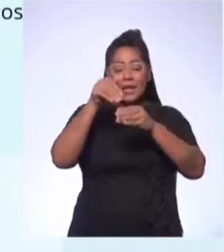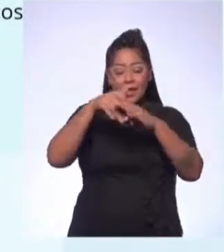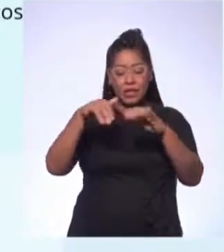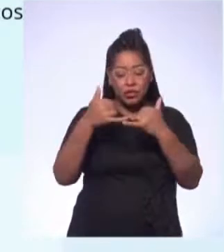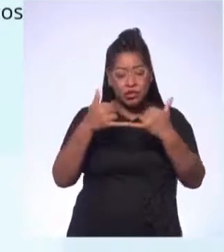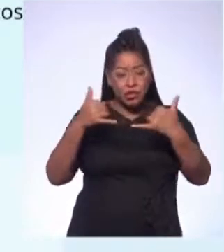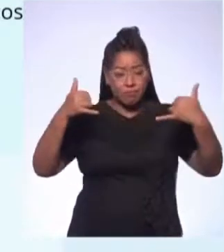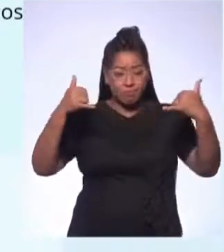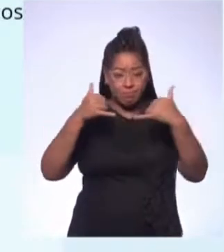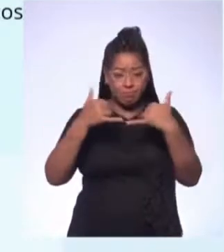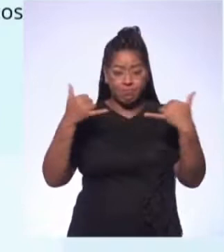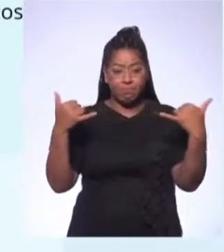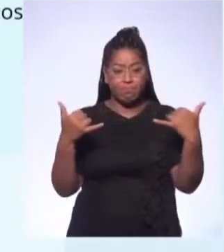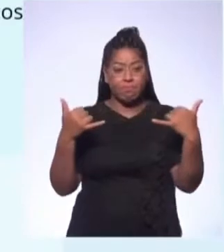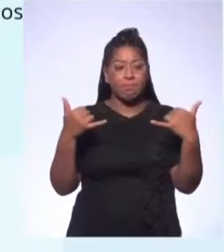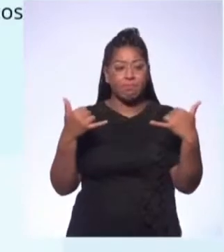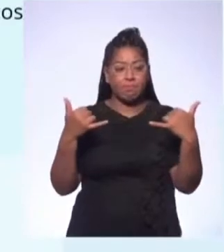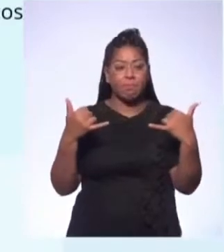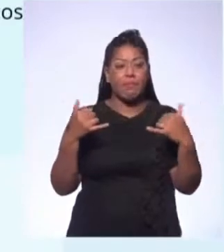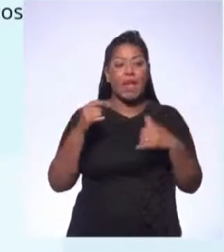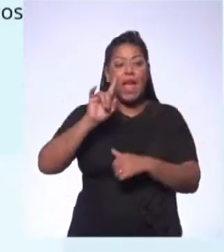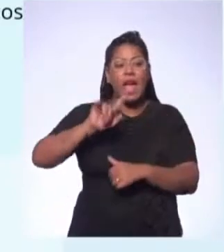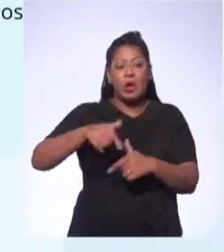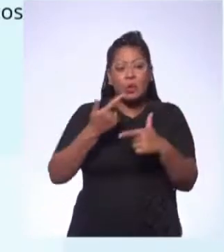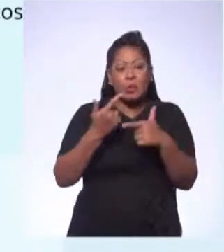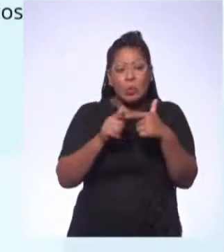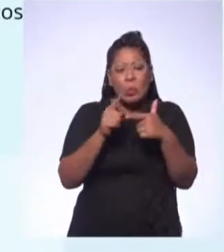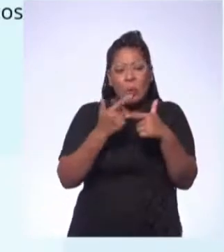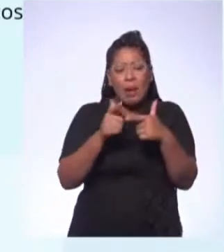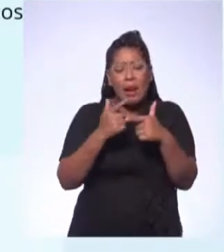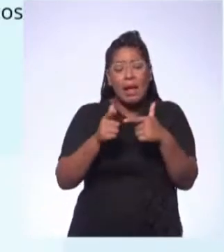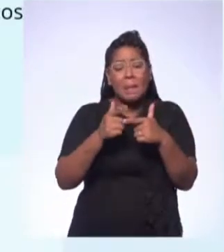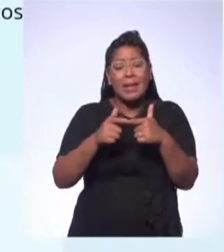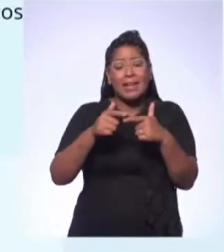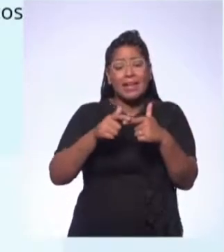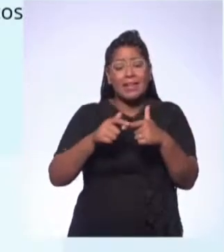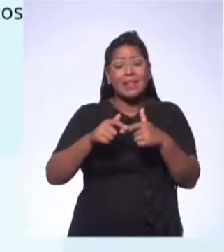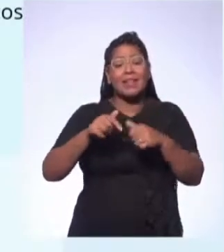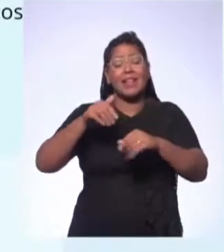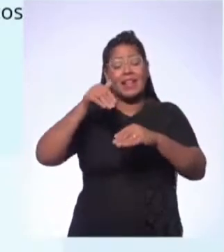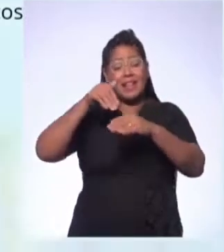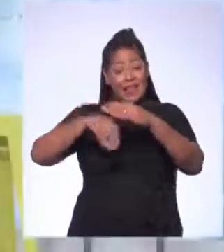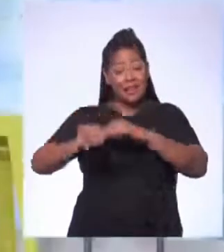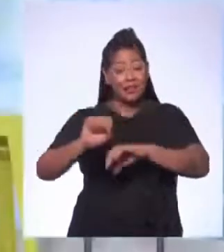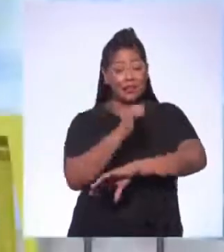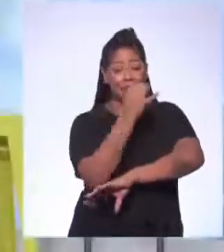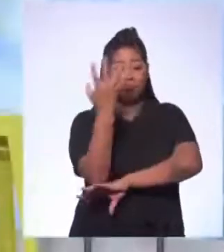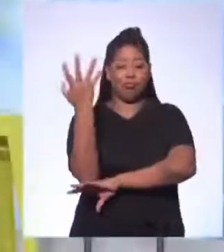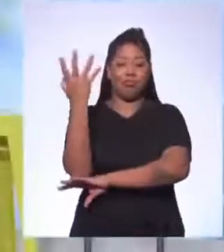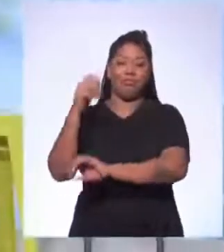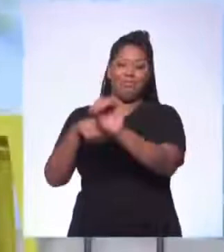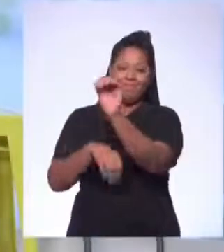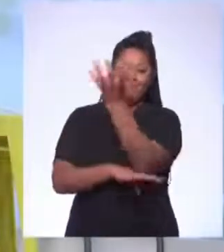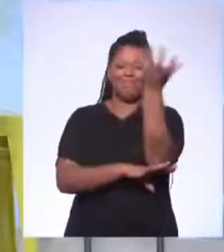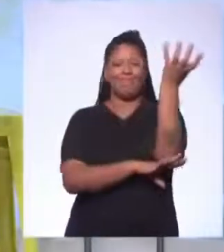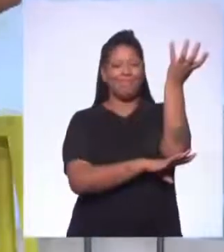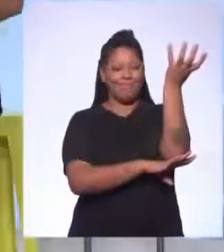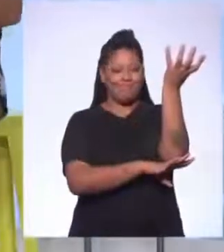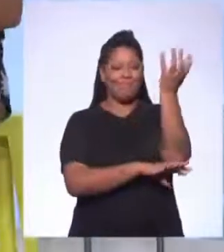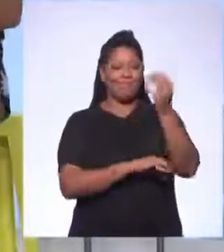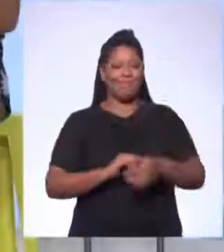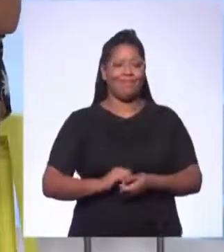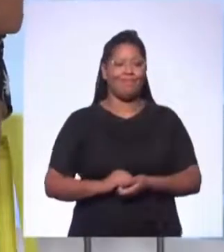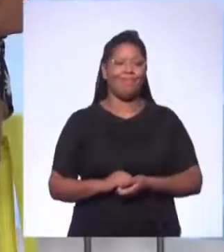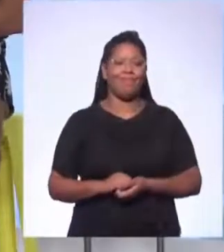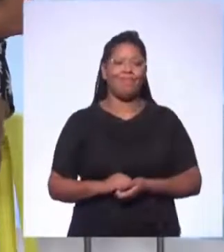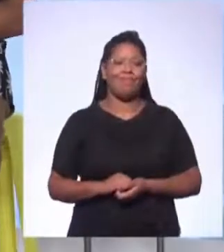poluição atmosférica é um dos grandes problemas ecológicos atuais que temos aí, né? Não tenho